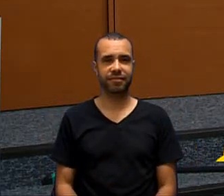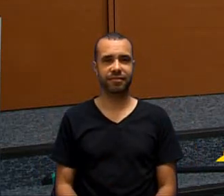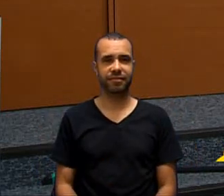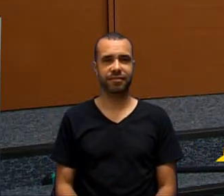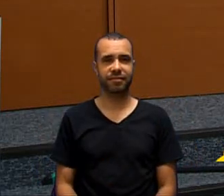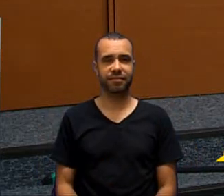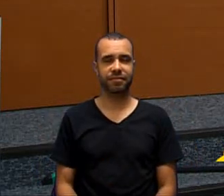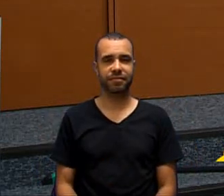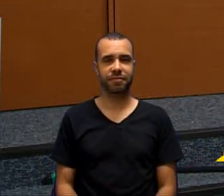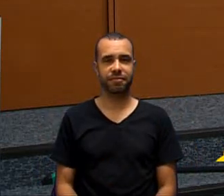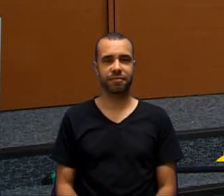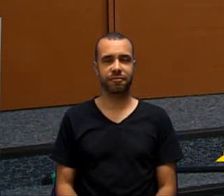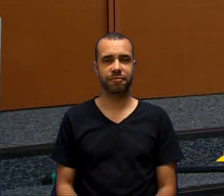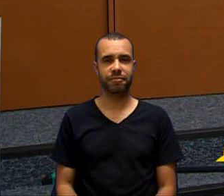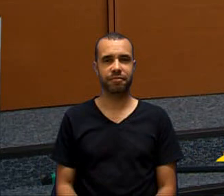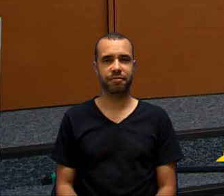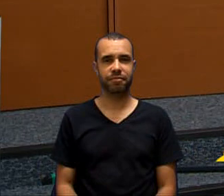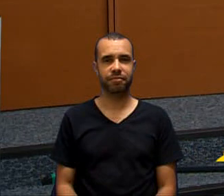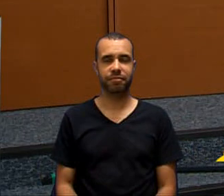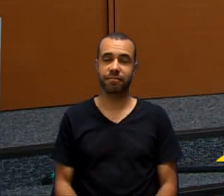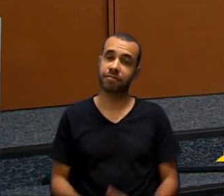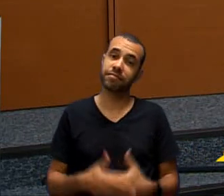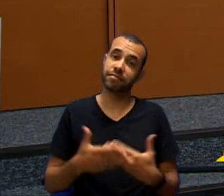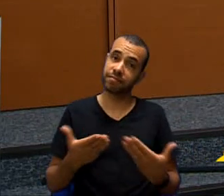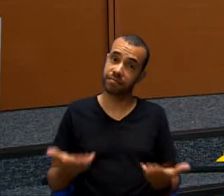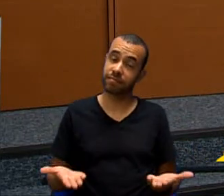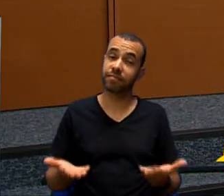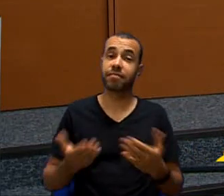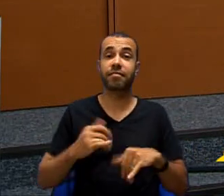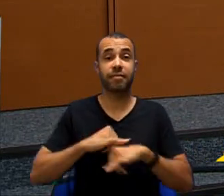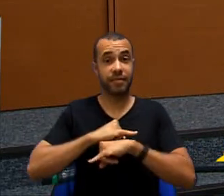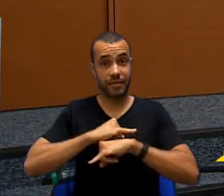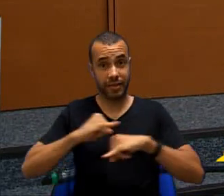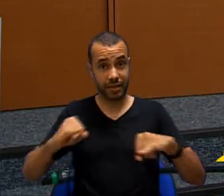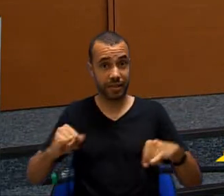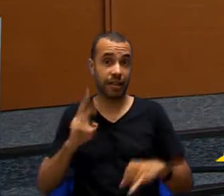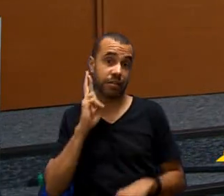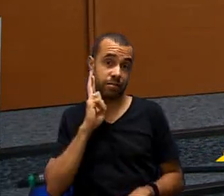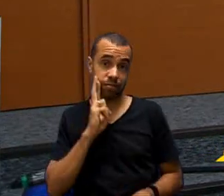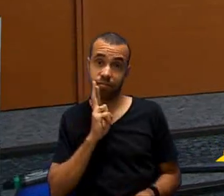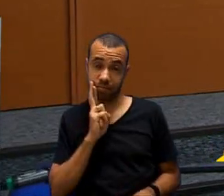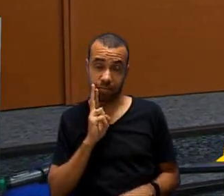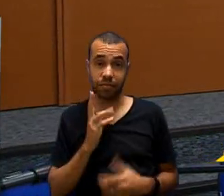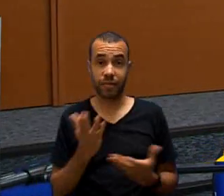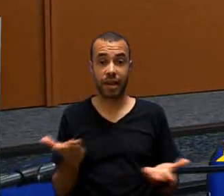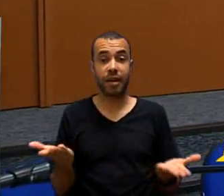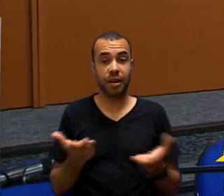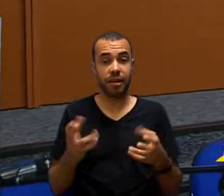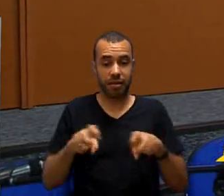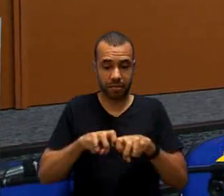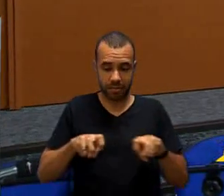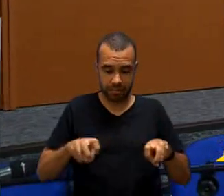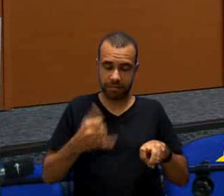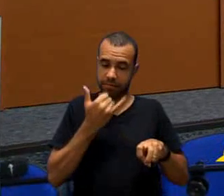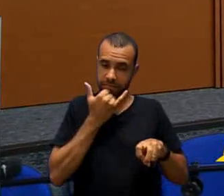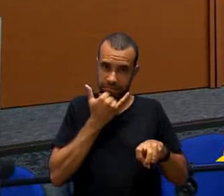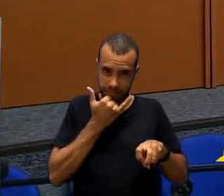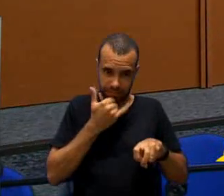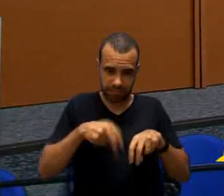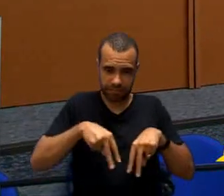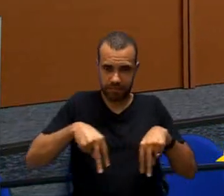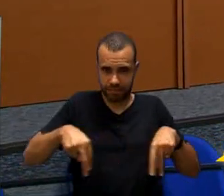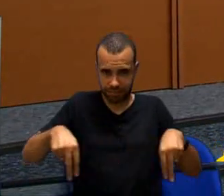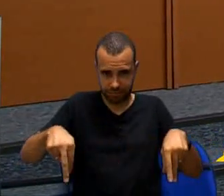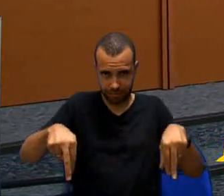Como anunciou o vereador Renan Santos, nós vamos agora, então, descompor a mesa. Iremos assistir